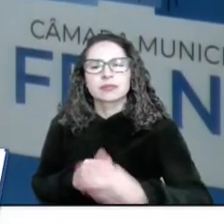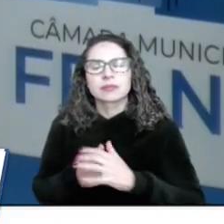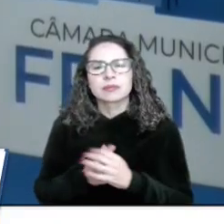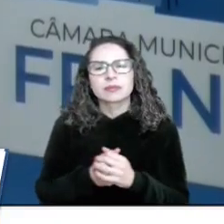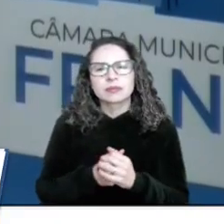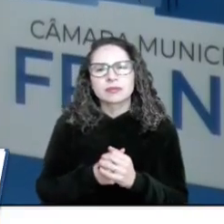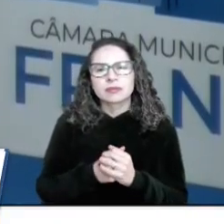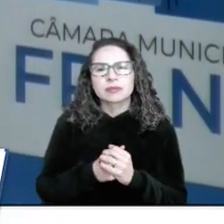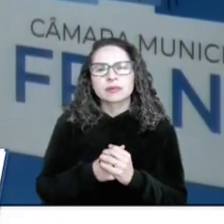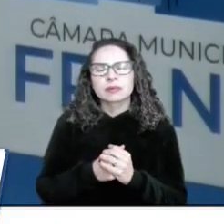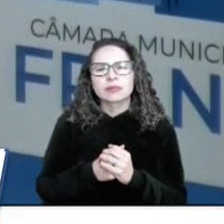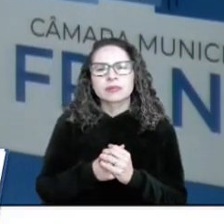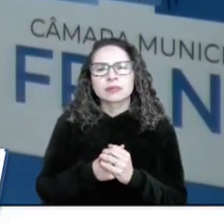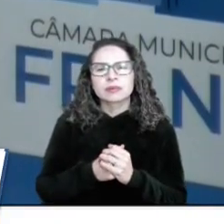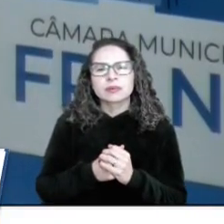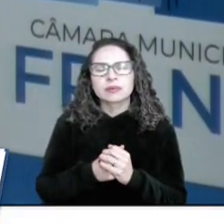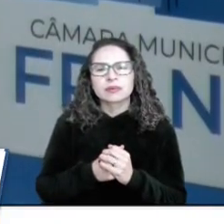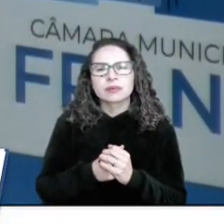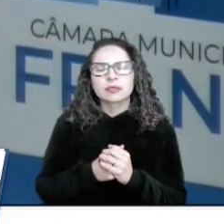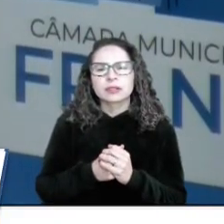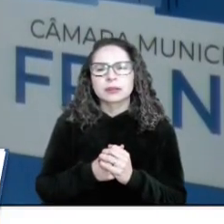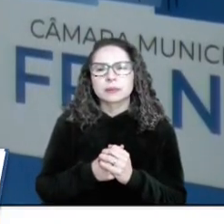Senhor presidente,